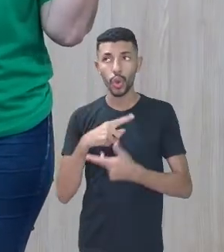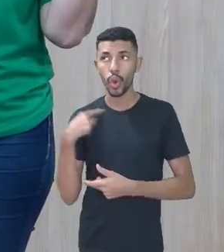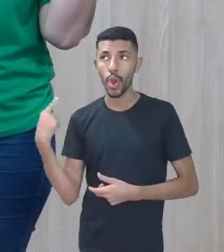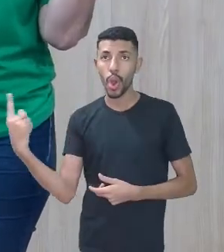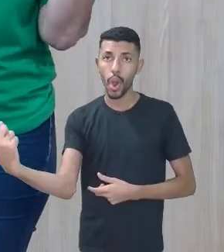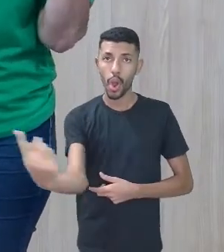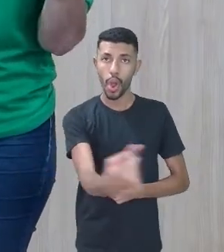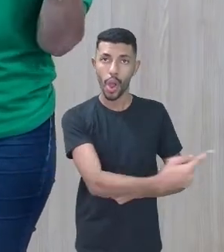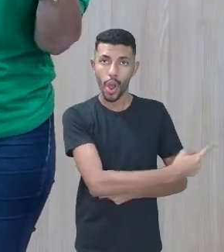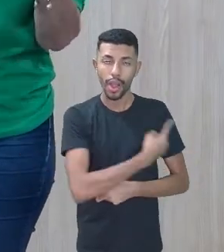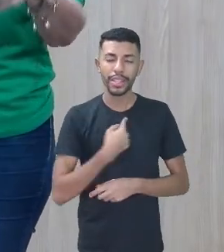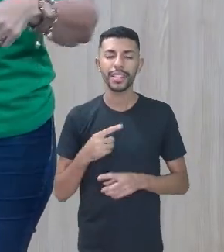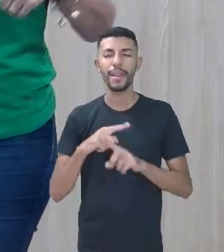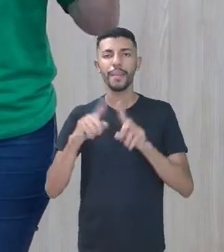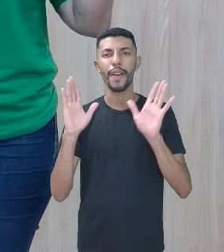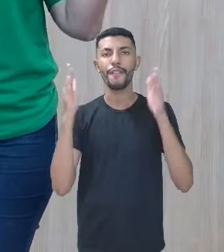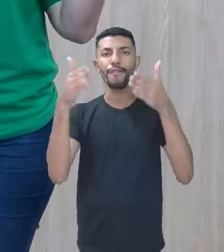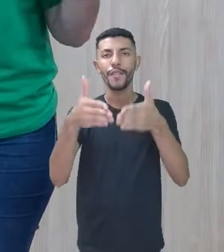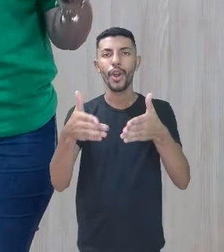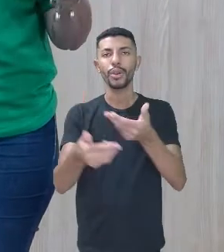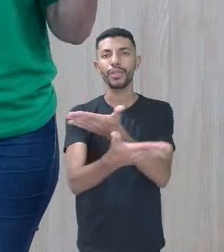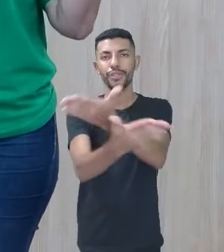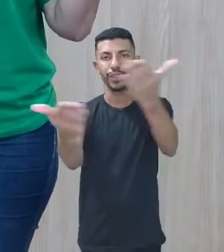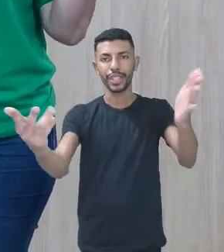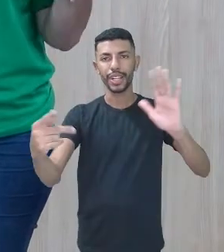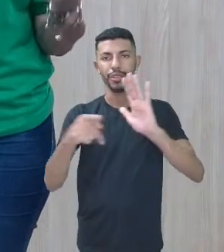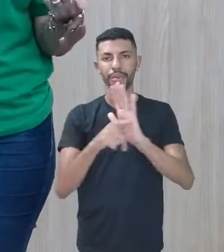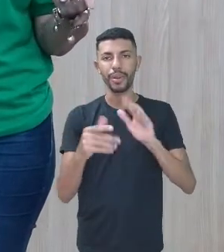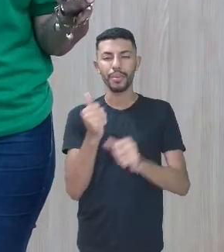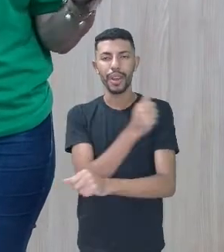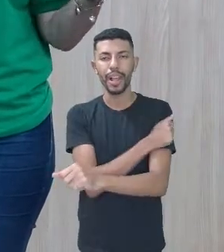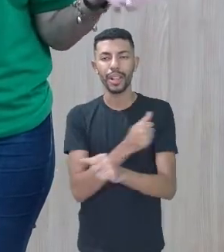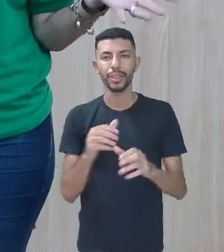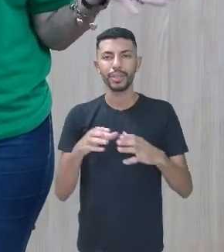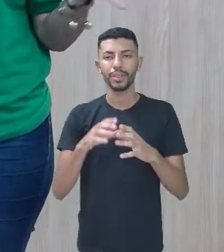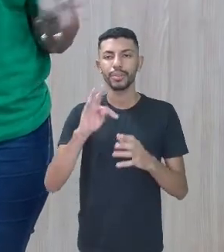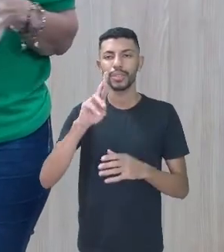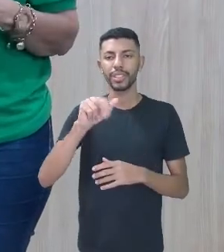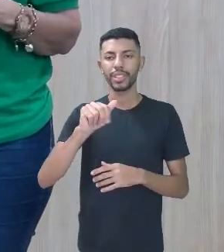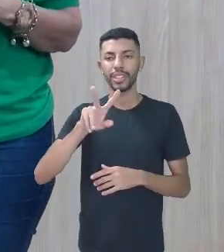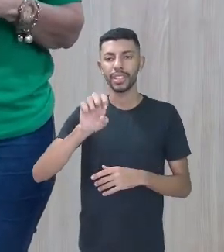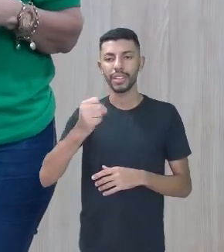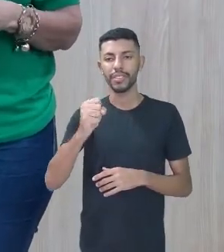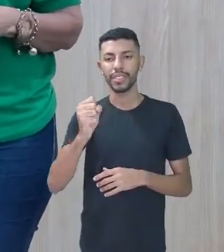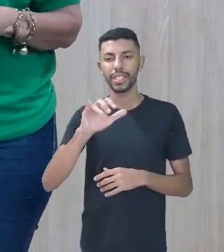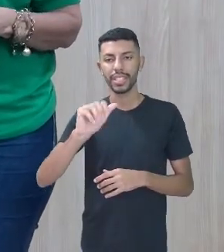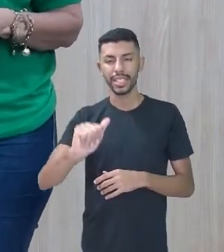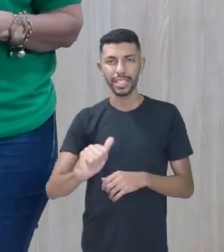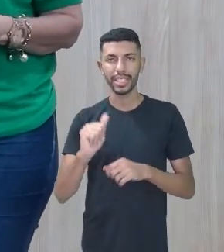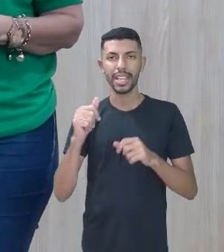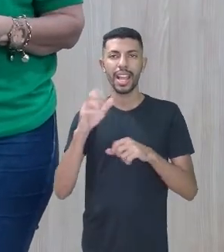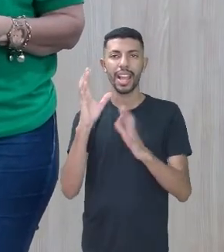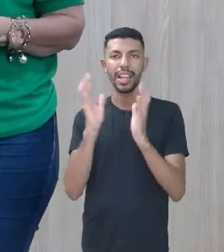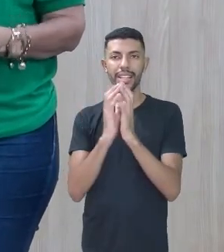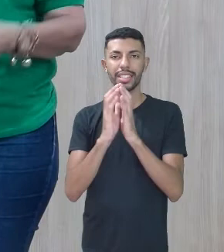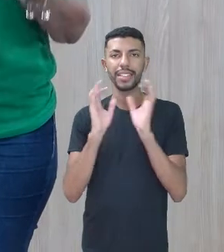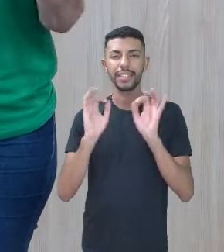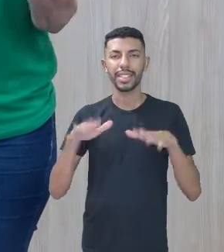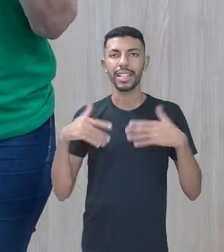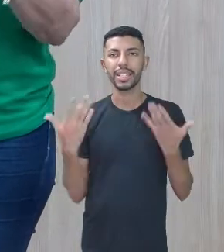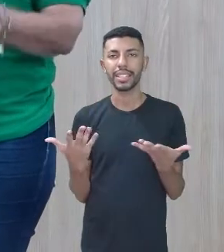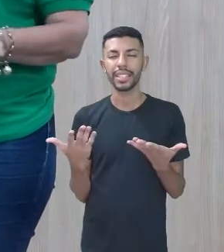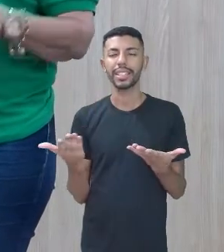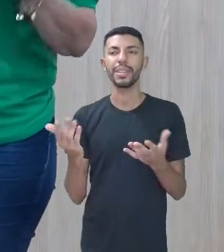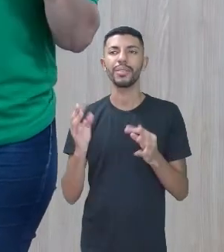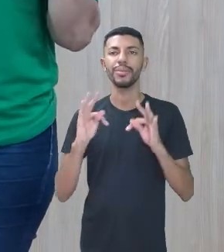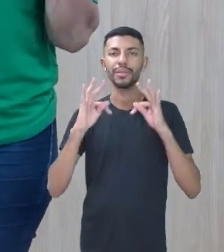direcionado mais a vocês, alunos do projeto Travessia Recife. Então, meus amigos,